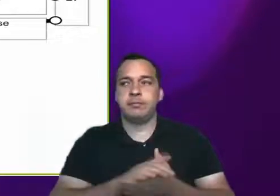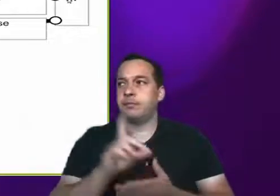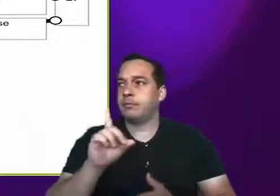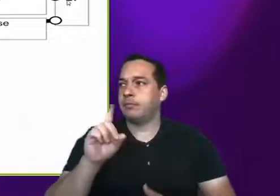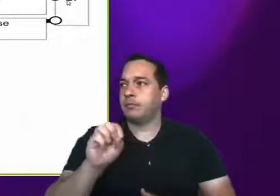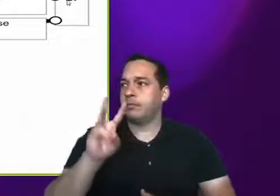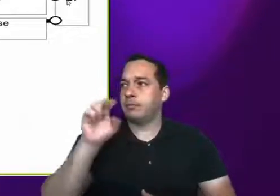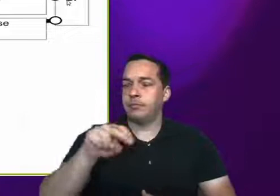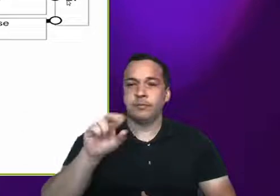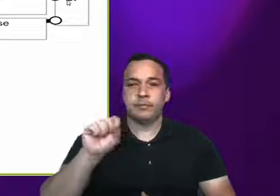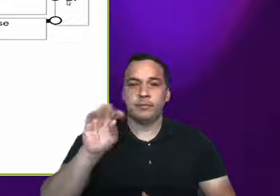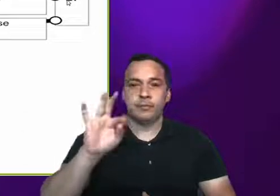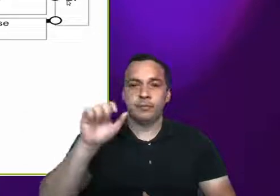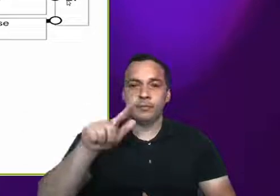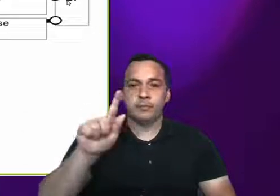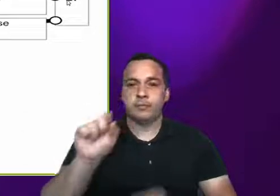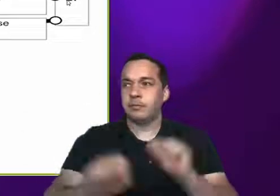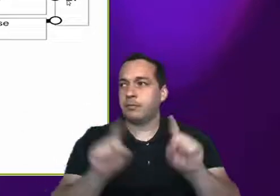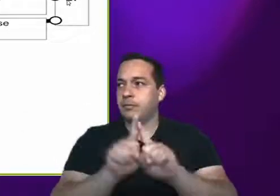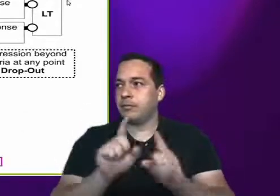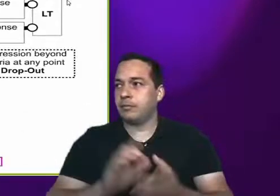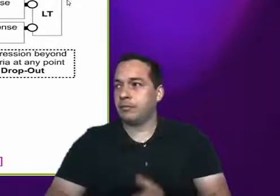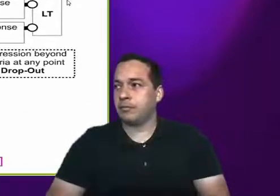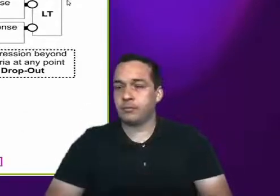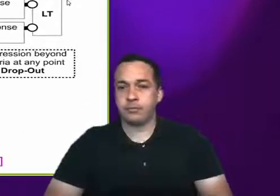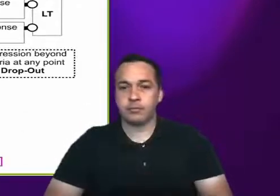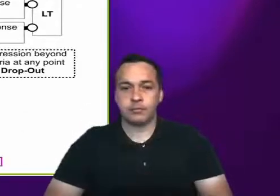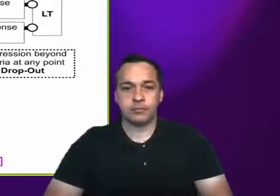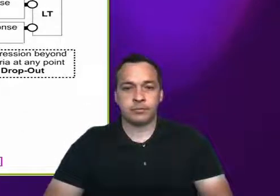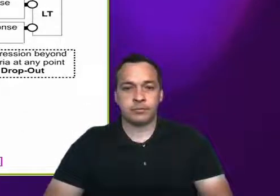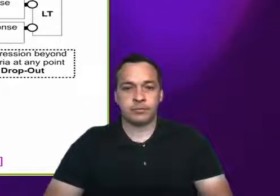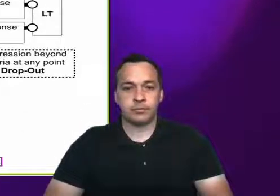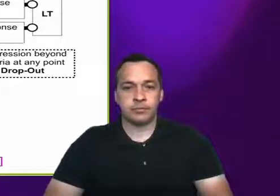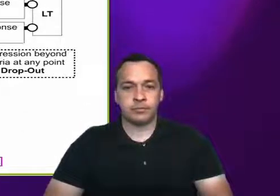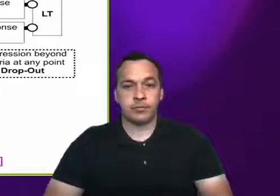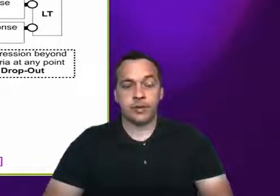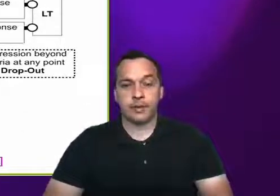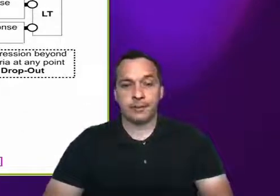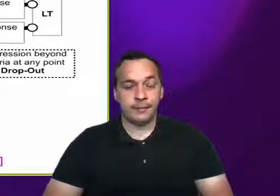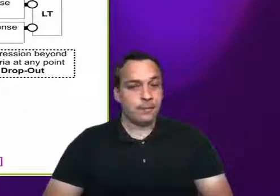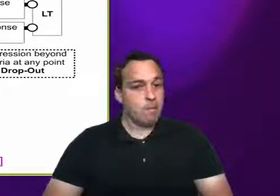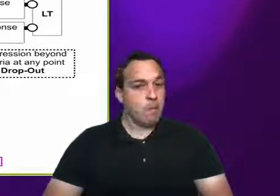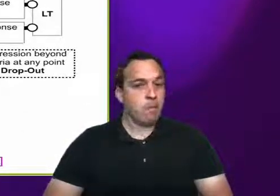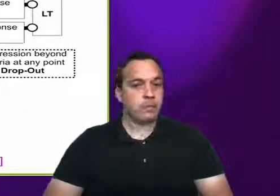como downstaging, para depois passar para um transplante.